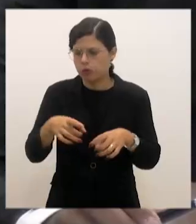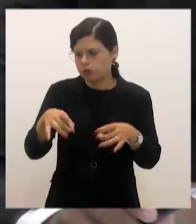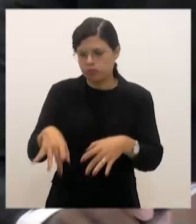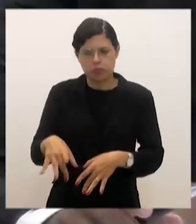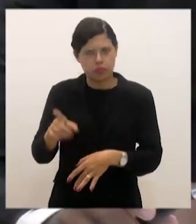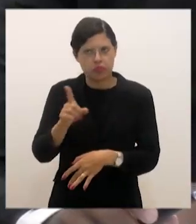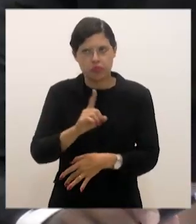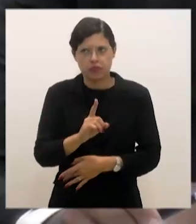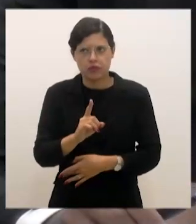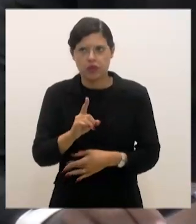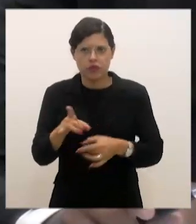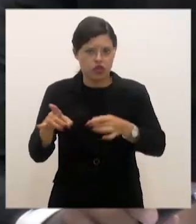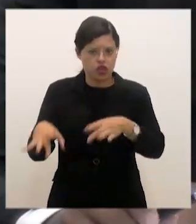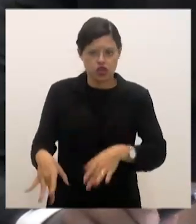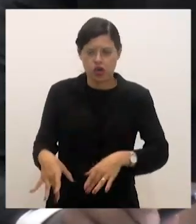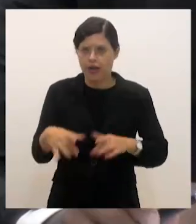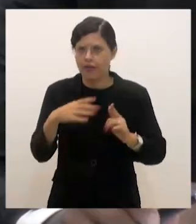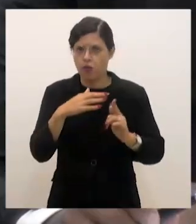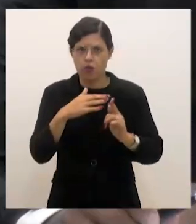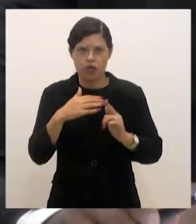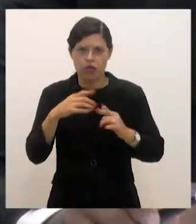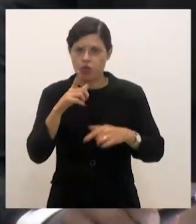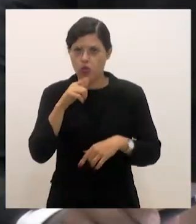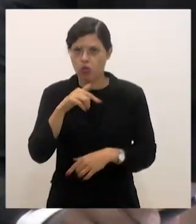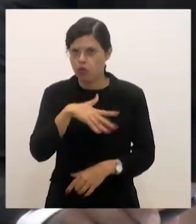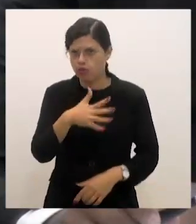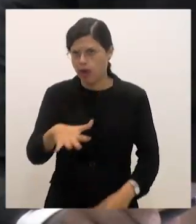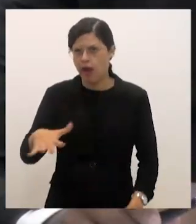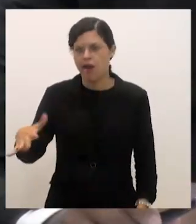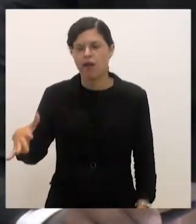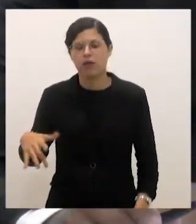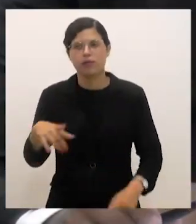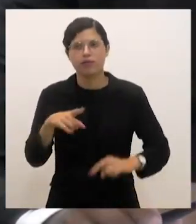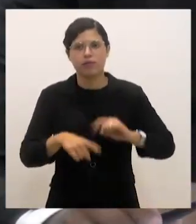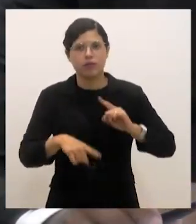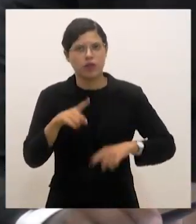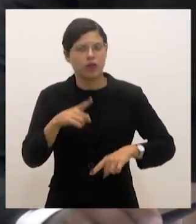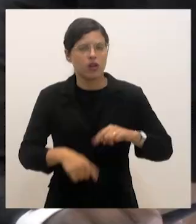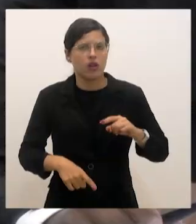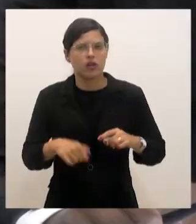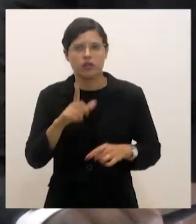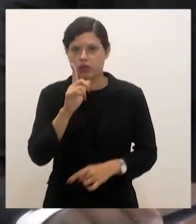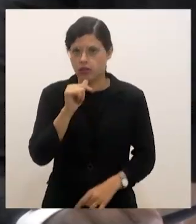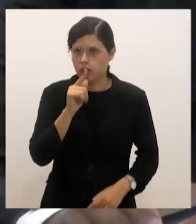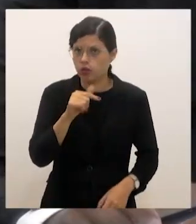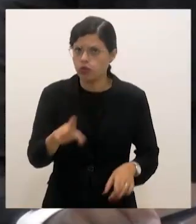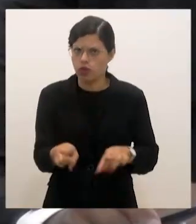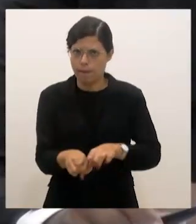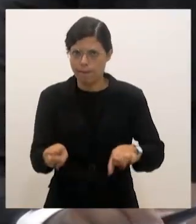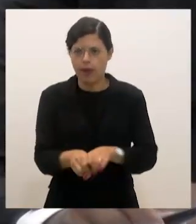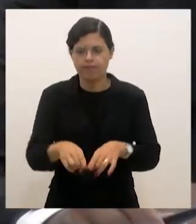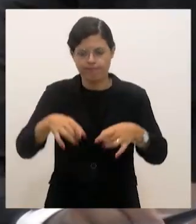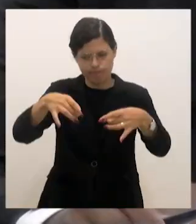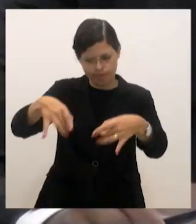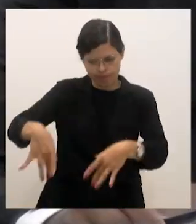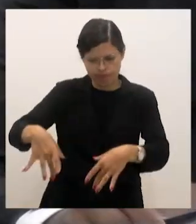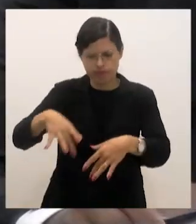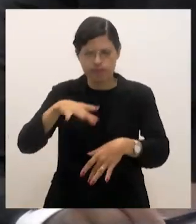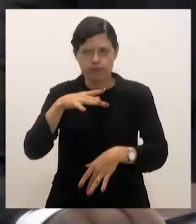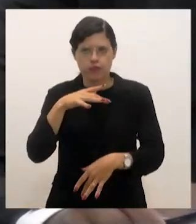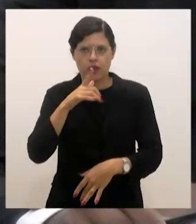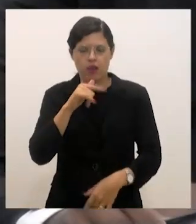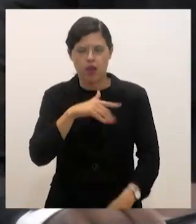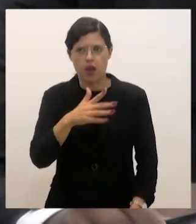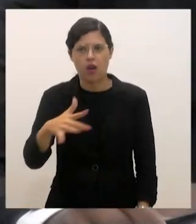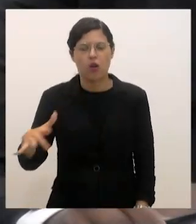vezes jogam isso no mar, resíduos líquidos também jogam no mar. Elas